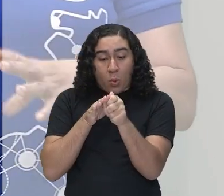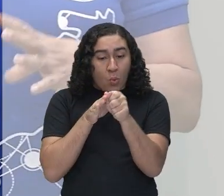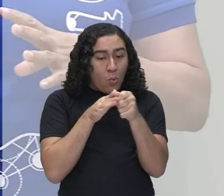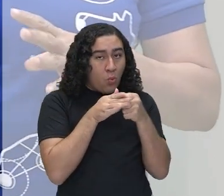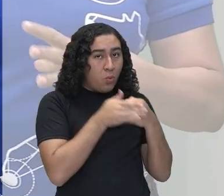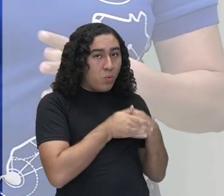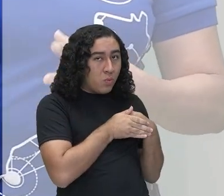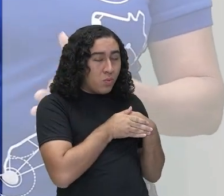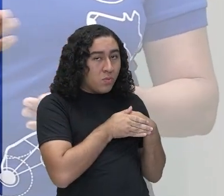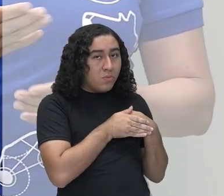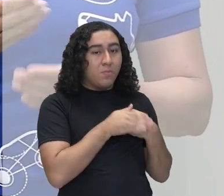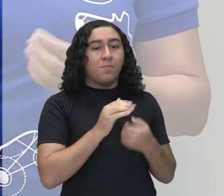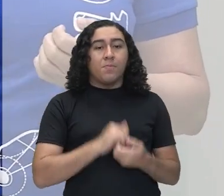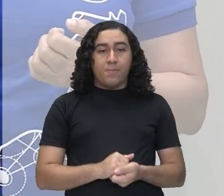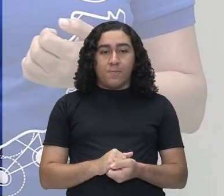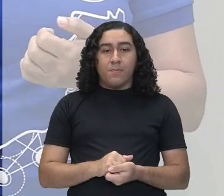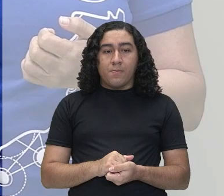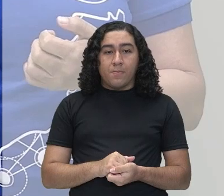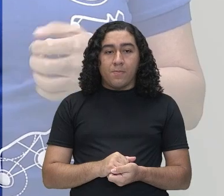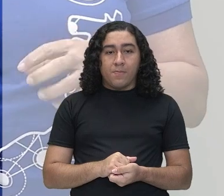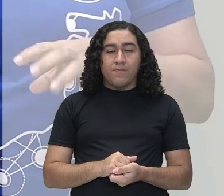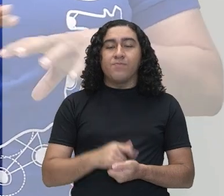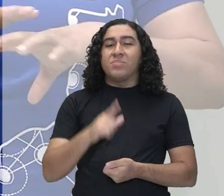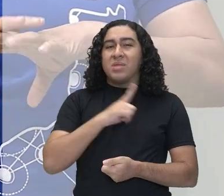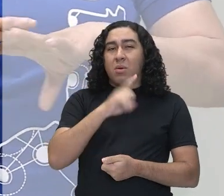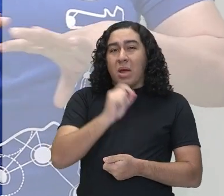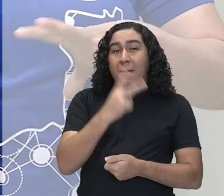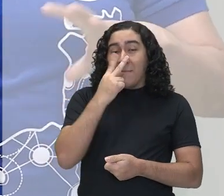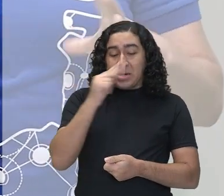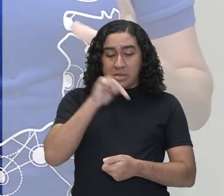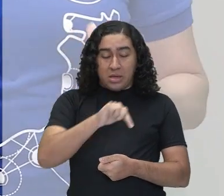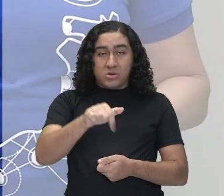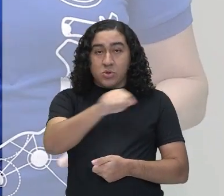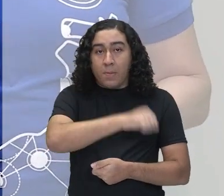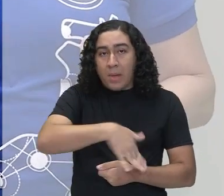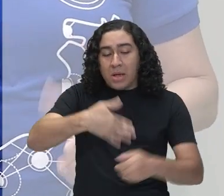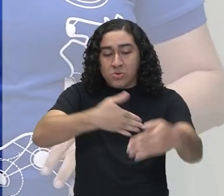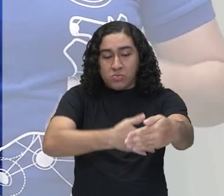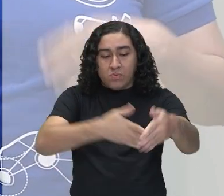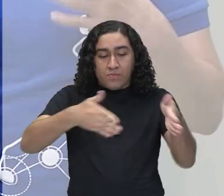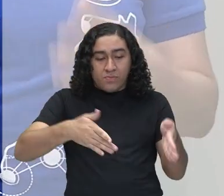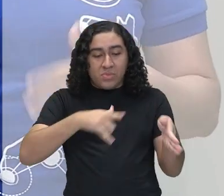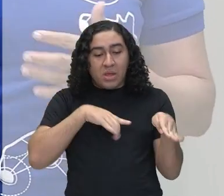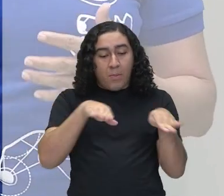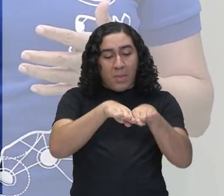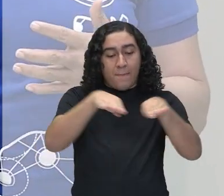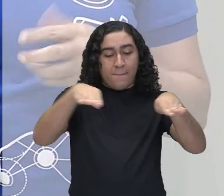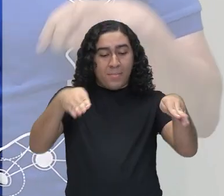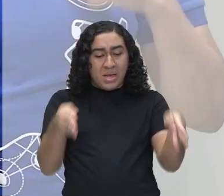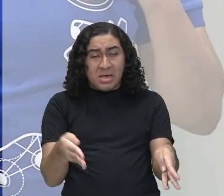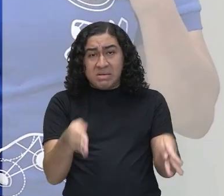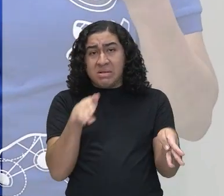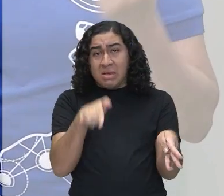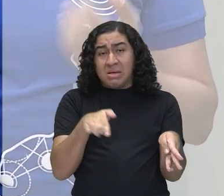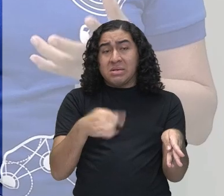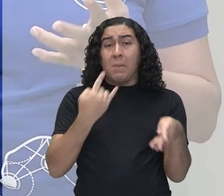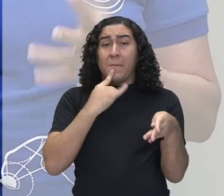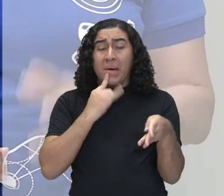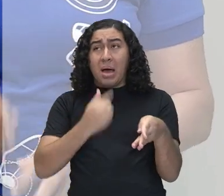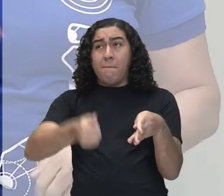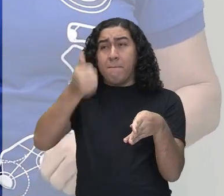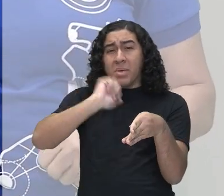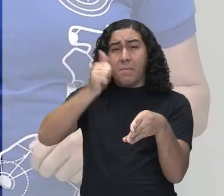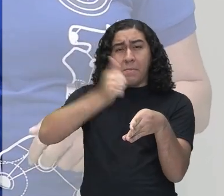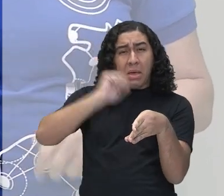vocês viram lá que eles estão na taverna, tem, né, numa mesa ali, acontece de tudo, né? Estão